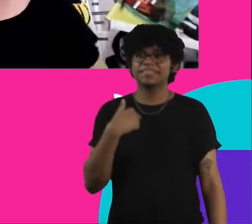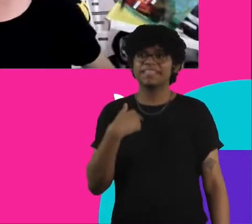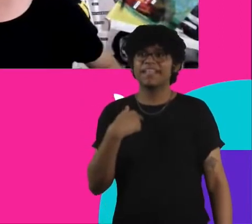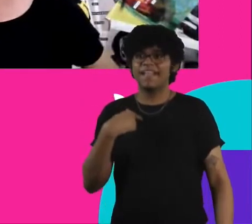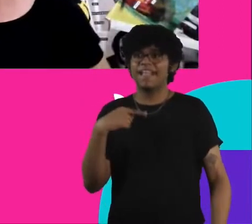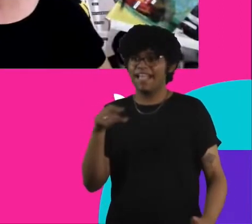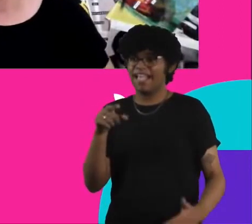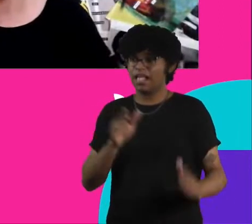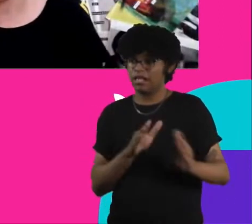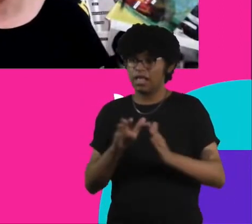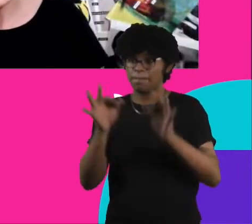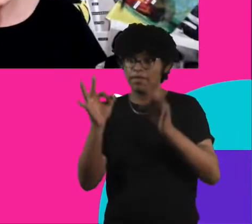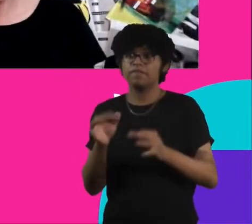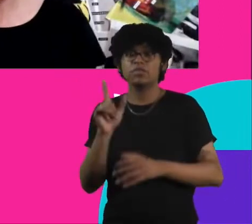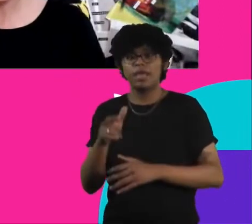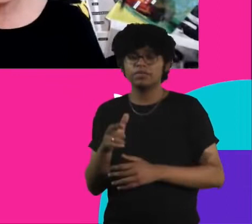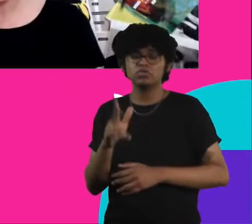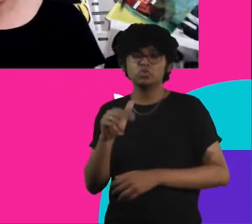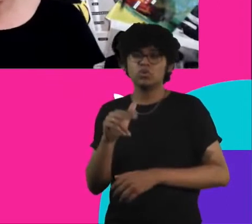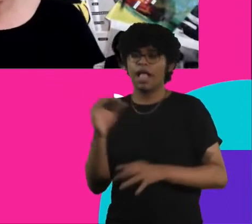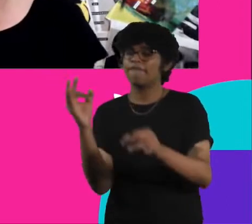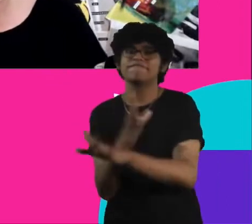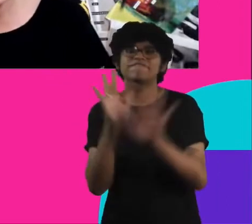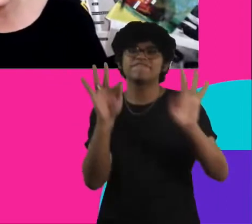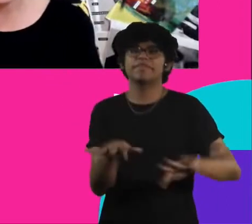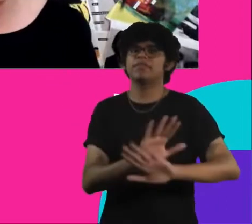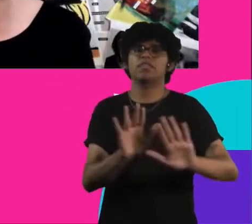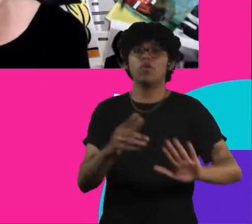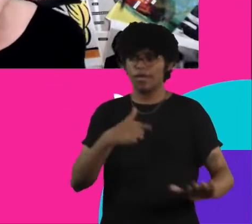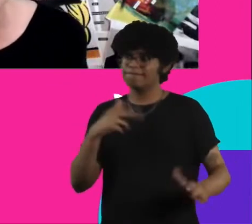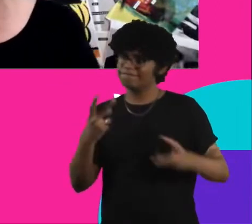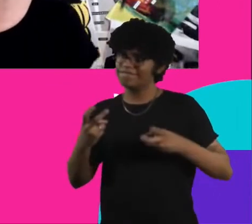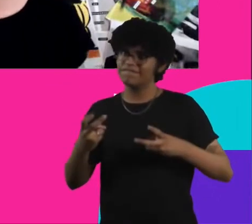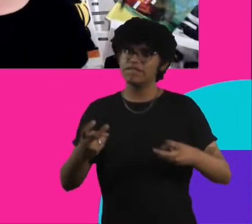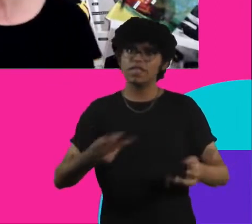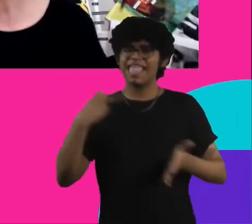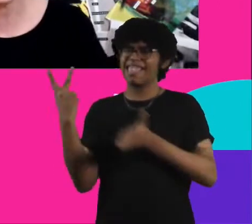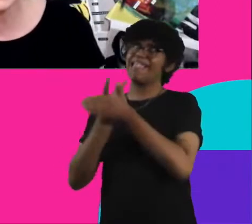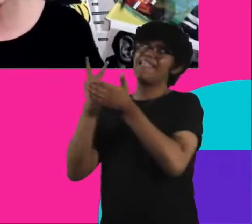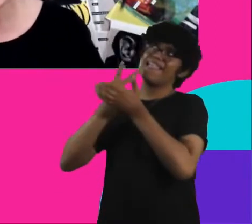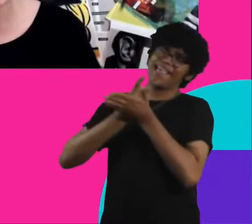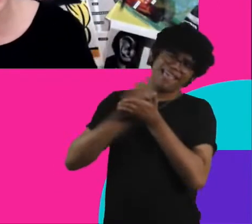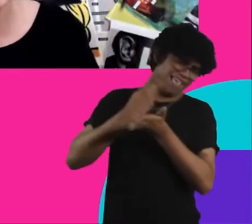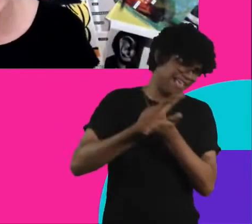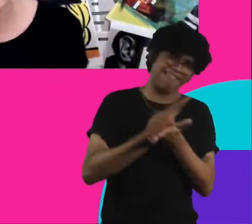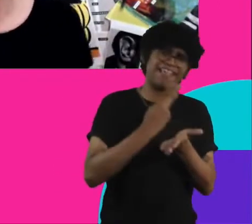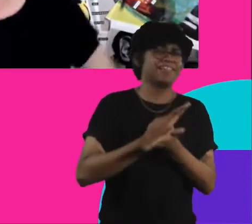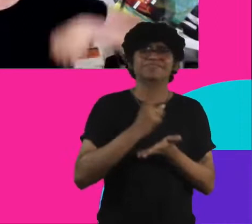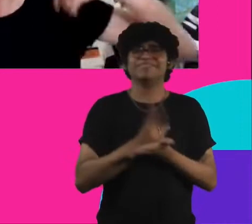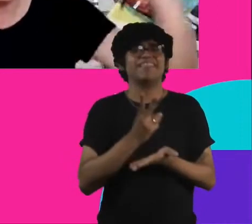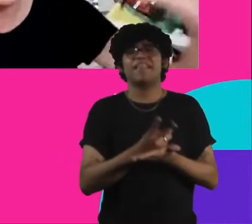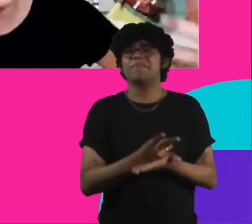é a gente nunca aceitar que acabou, né? E potencialmente perceber que a gente errou mil vezes na vida e que a gente está sempre errando, porque o